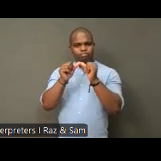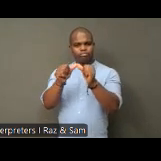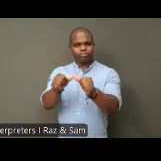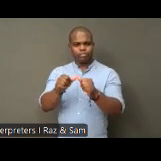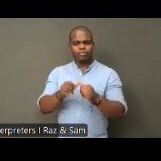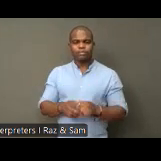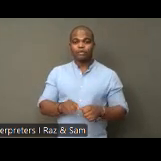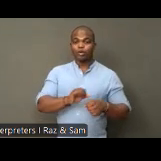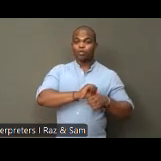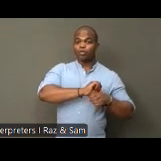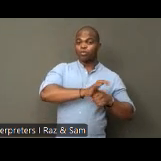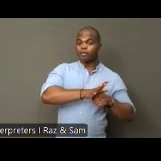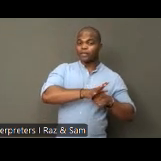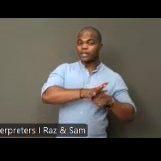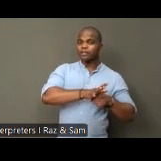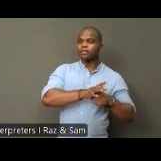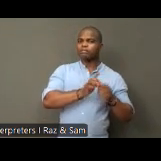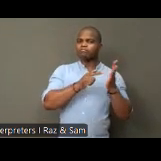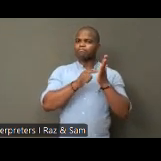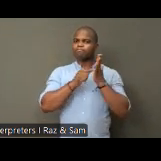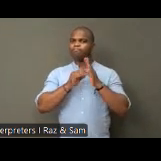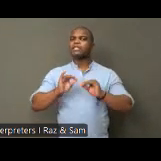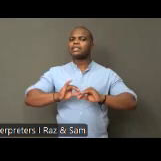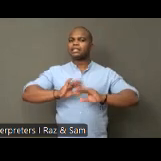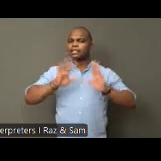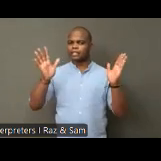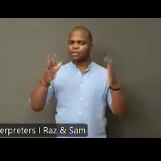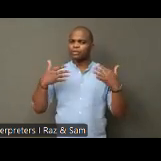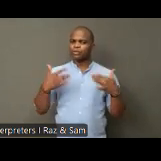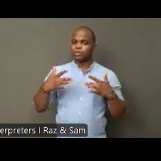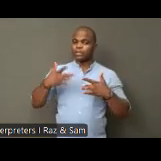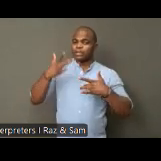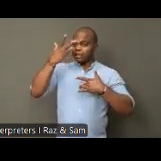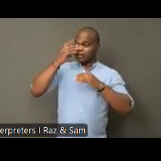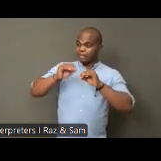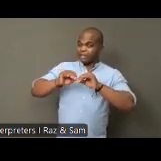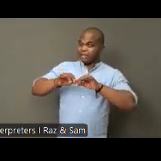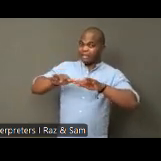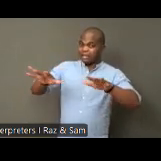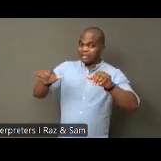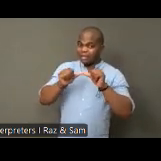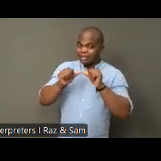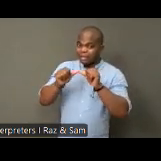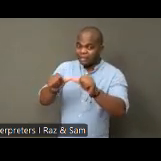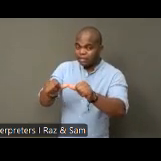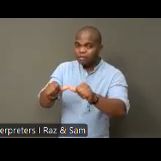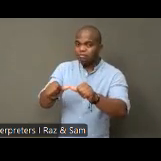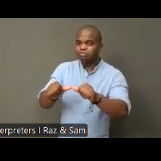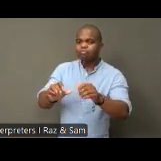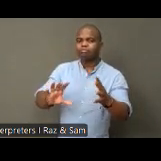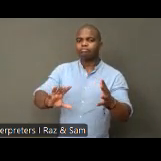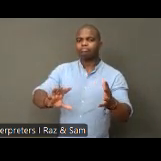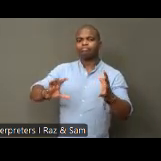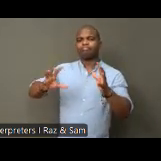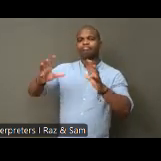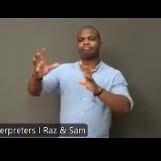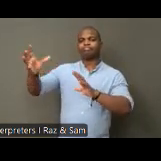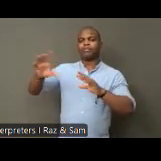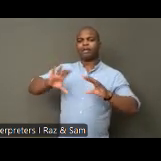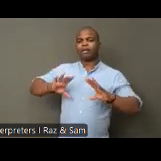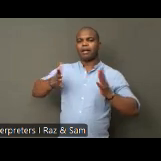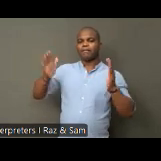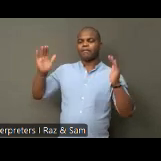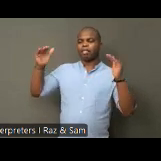A pandemia da Covid-19 nos mostrou que, enquanto doenças transmissíveis continuam a espalhar,